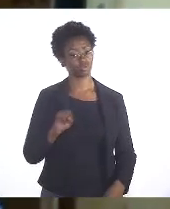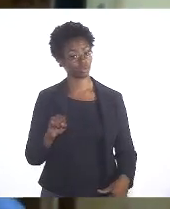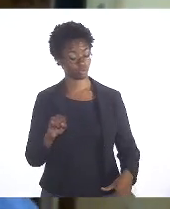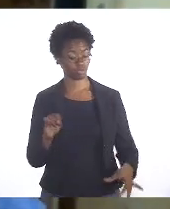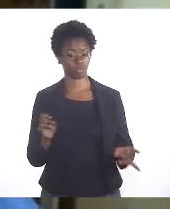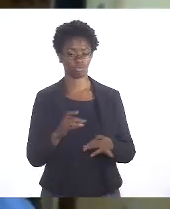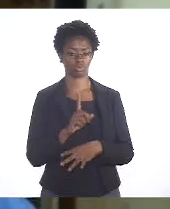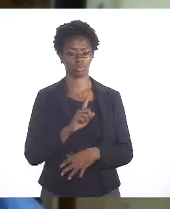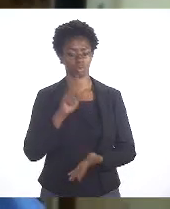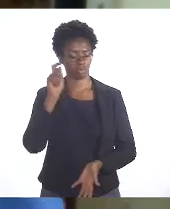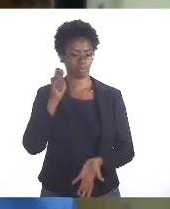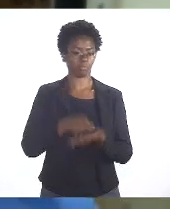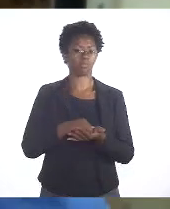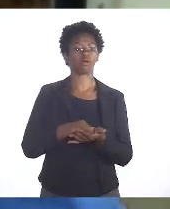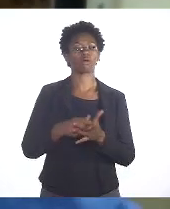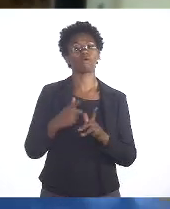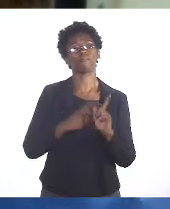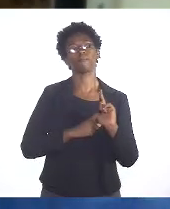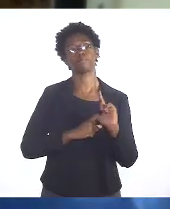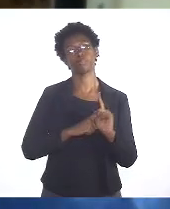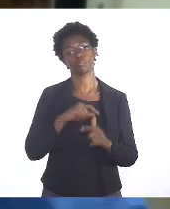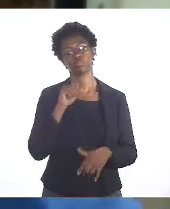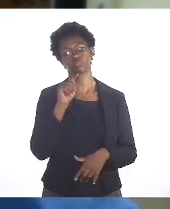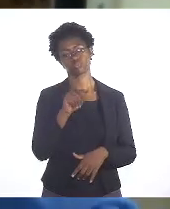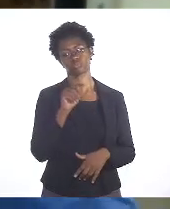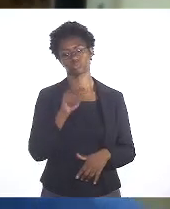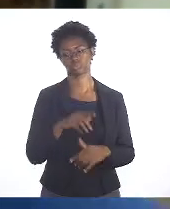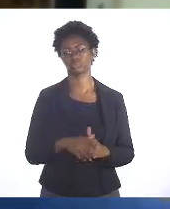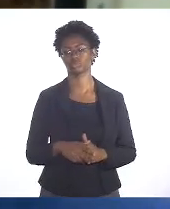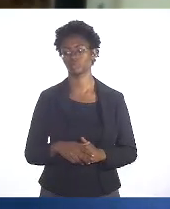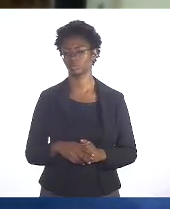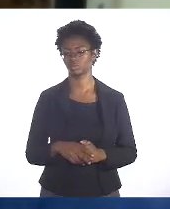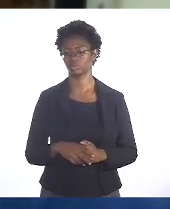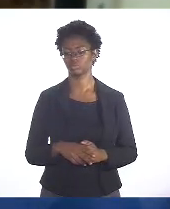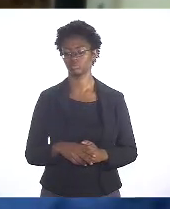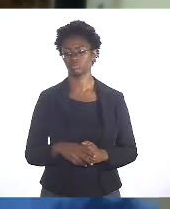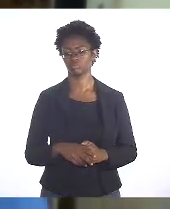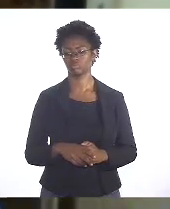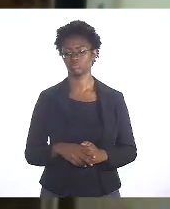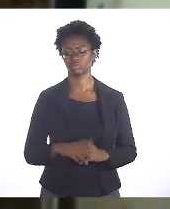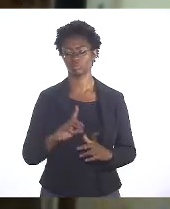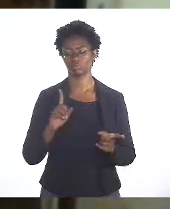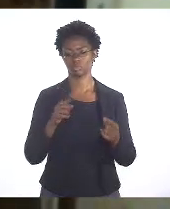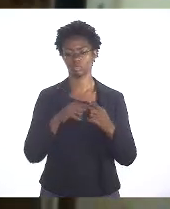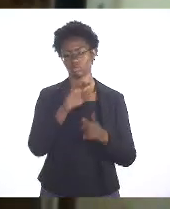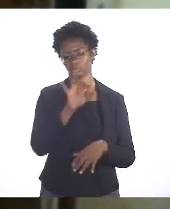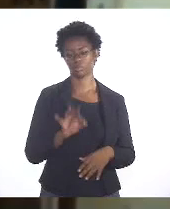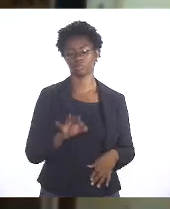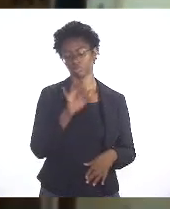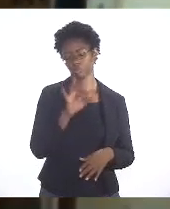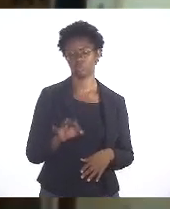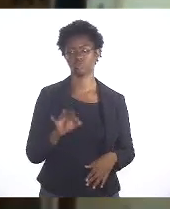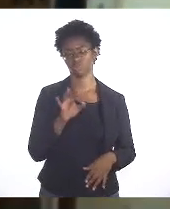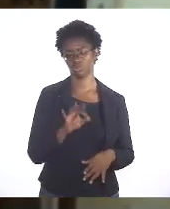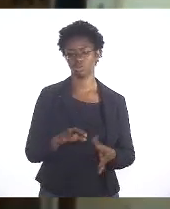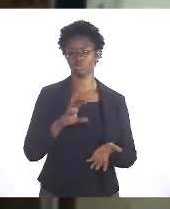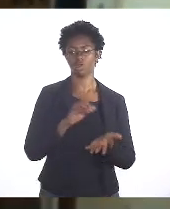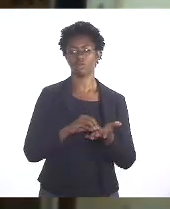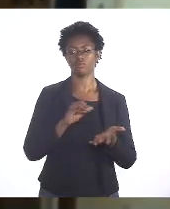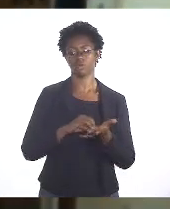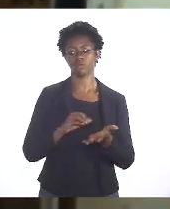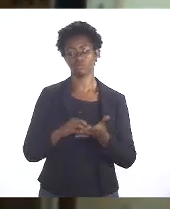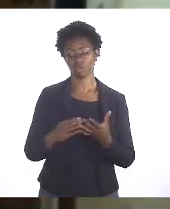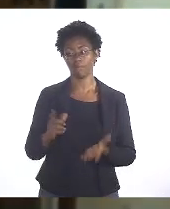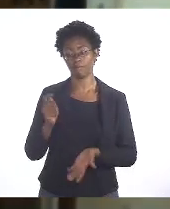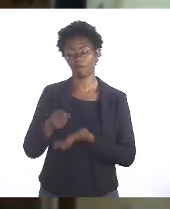uma indenização sobre bens e serviços do percentual não cumprido ao Estado do Rio de